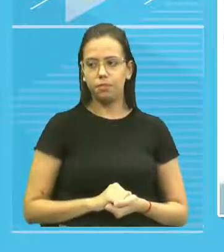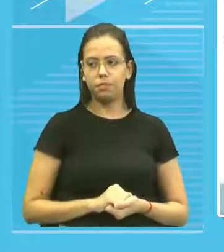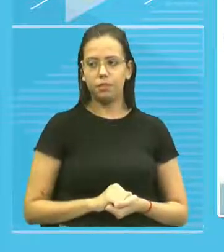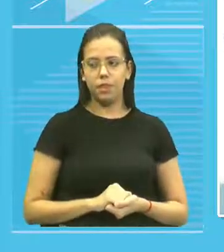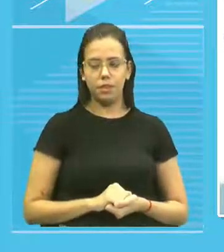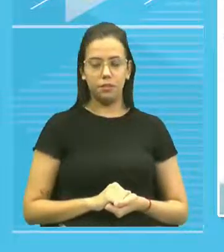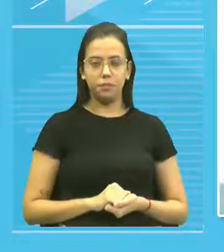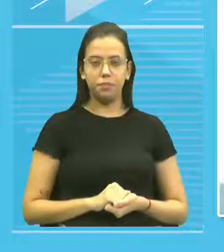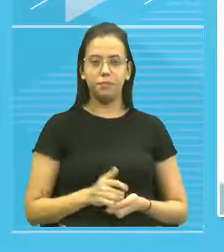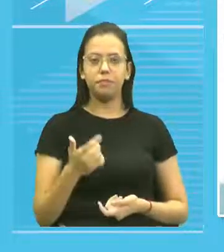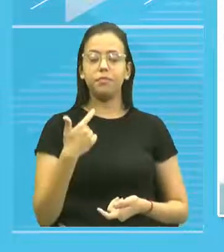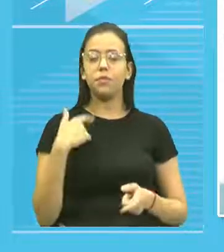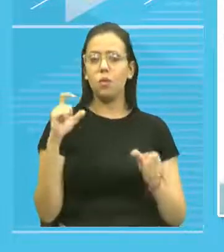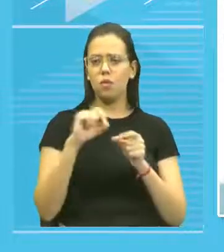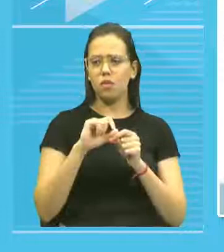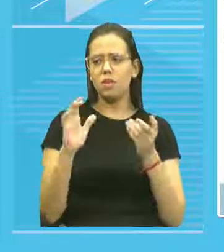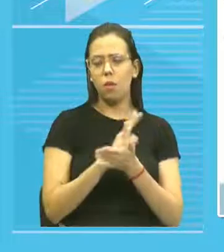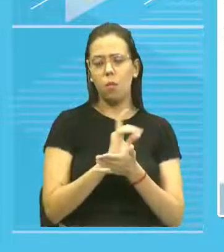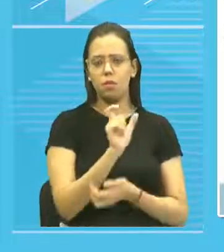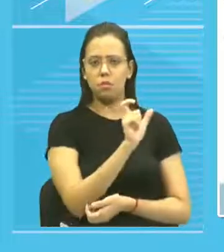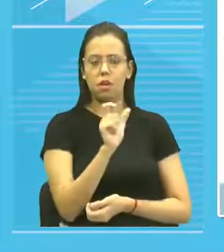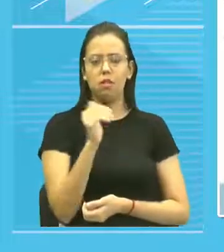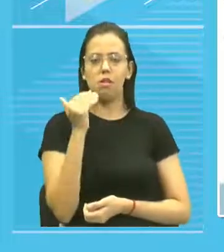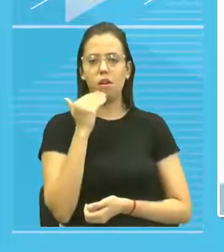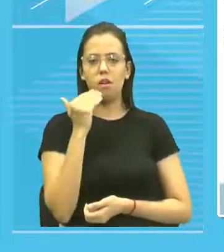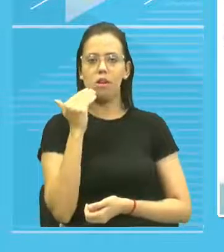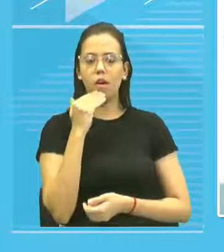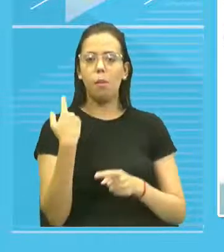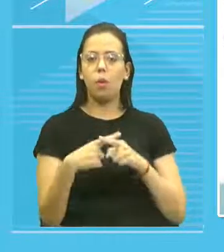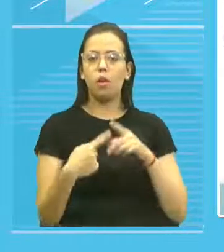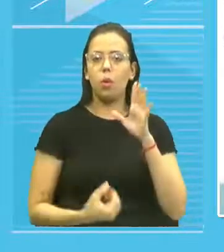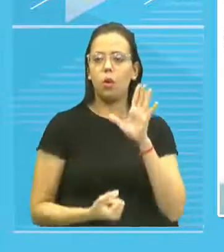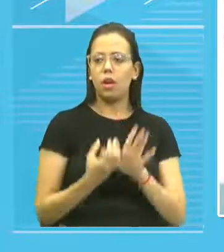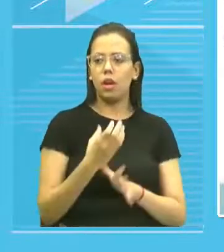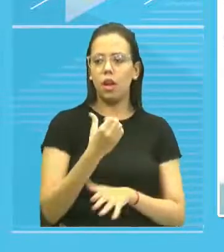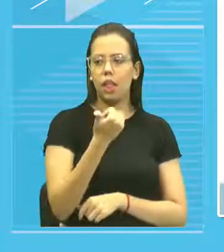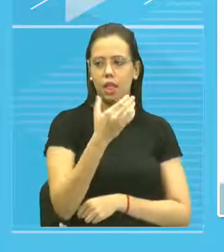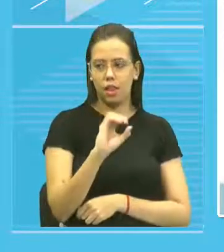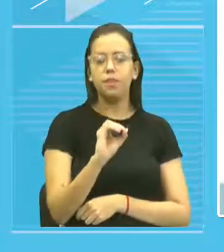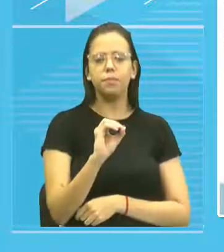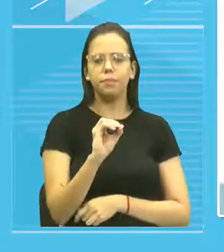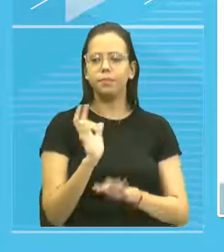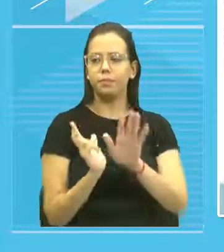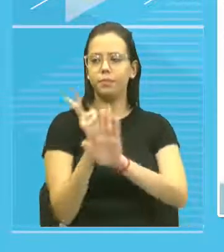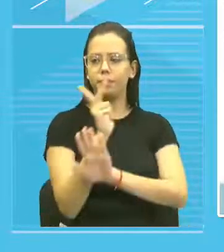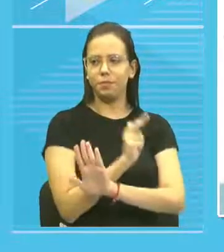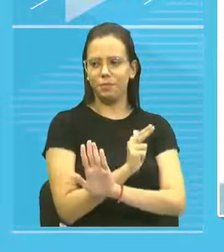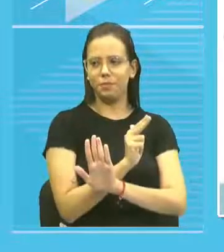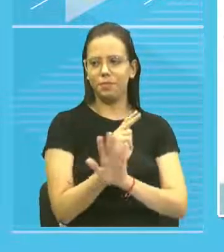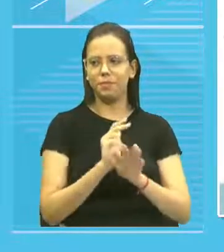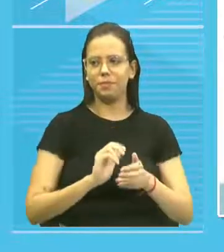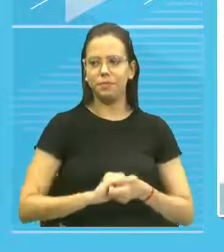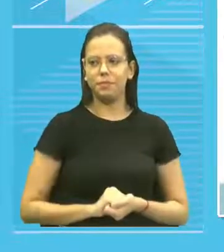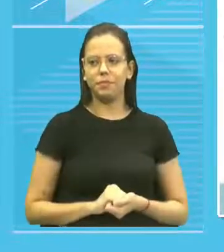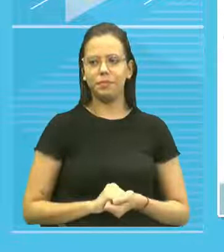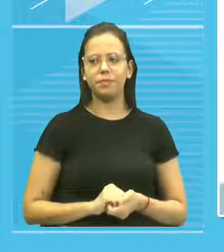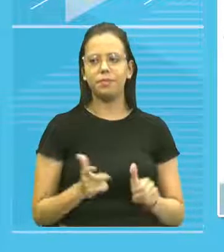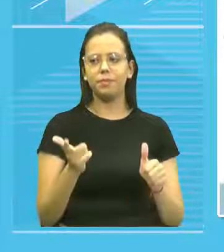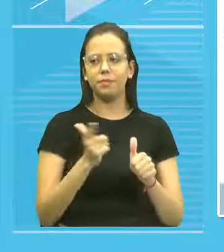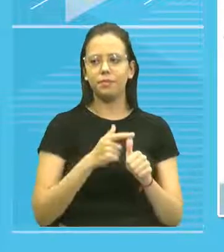propositalmente algumas palavras erradas ortograficamente porque eu criei 10 questões em cima do próprio parágrafo e uma delas é